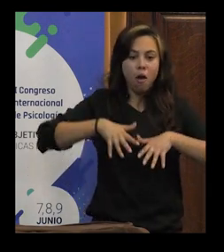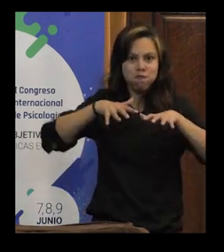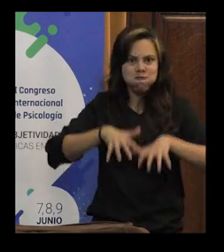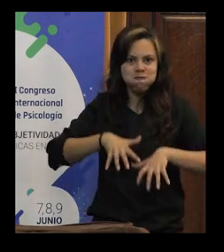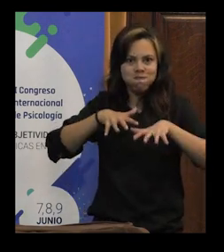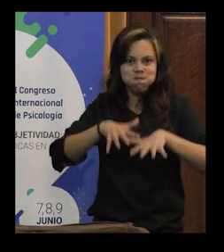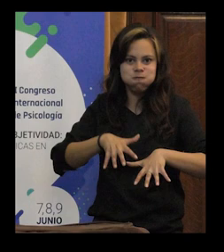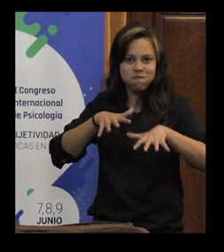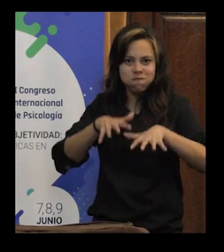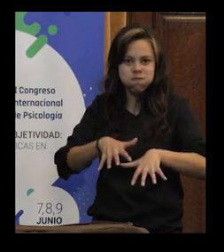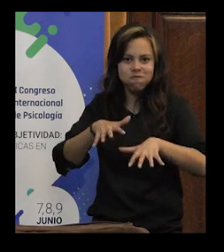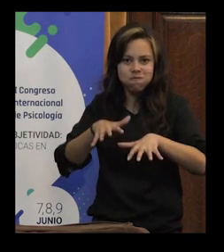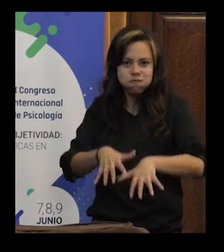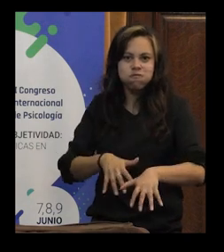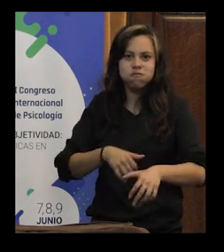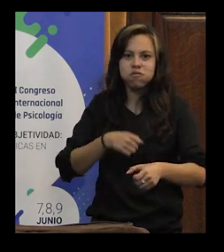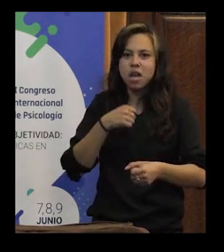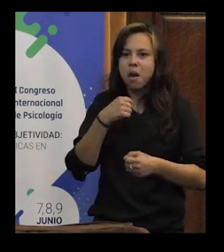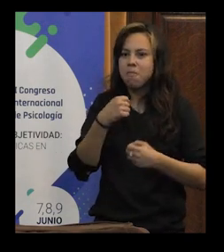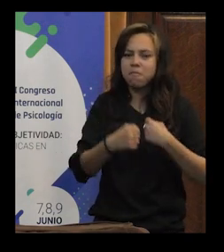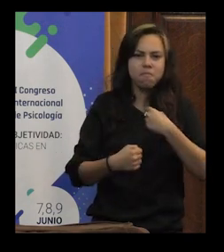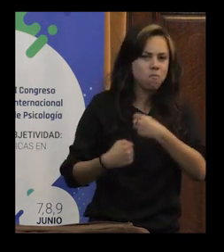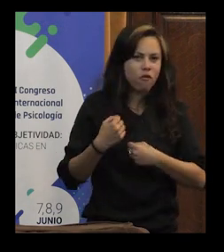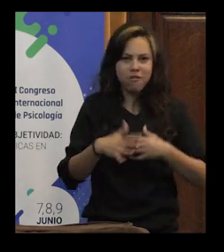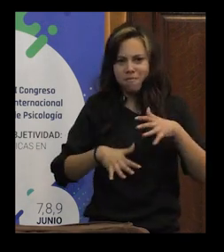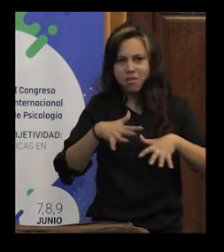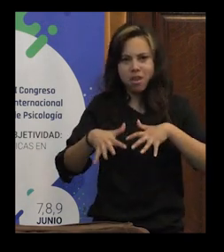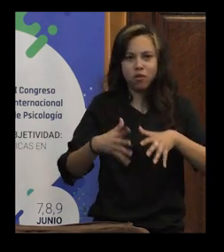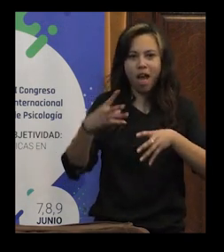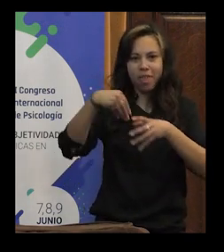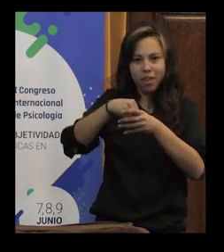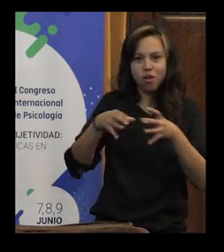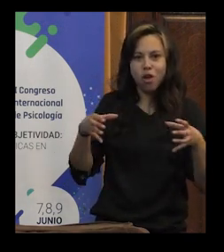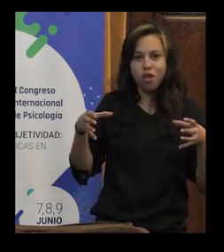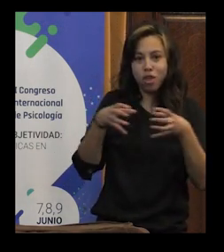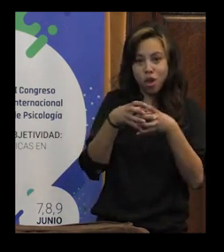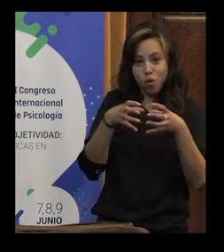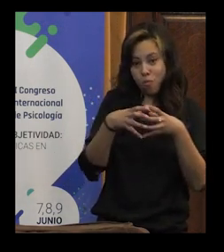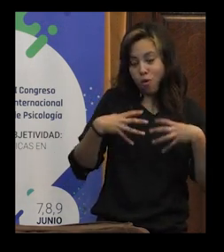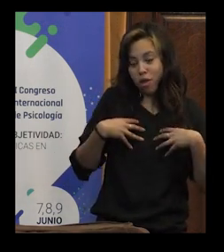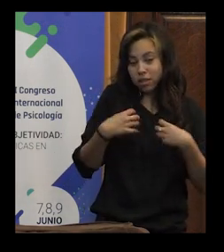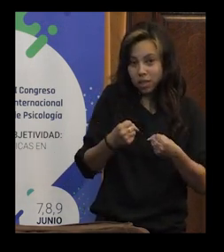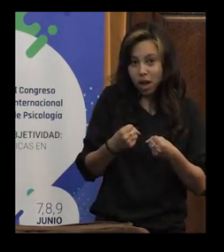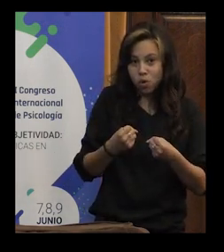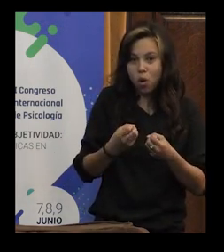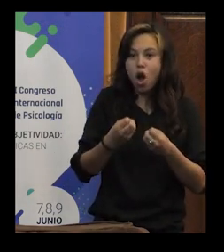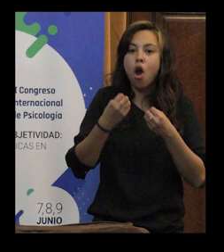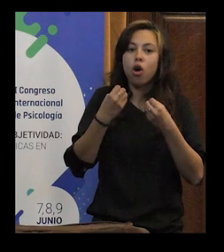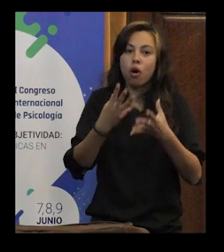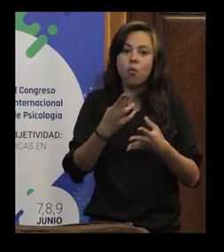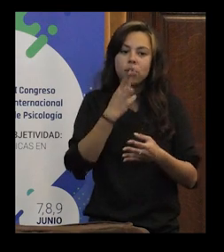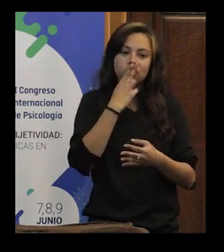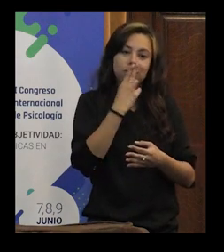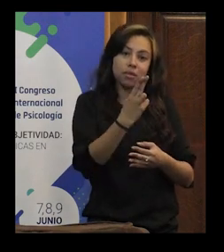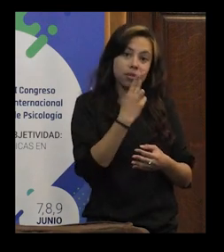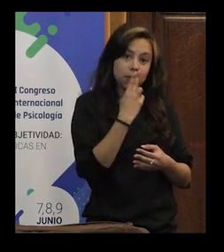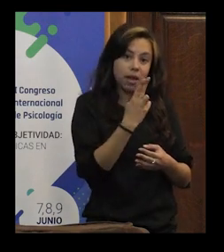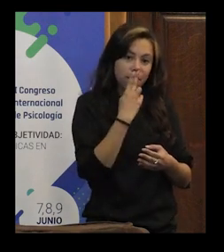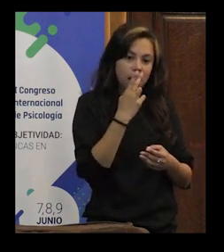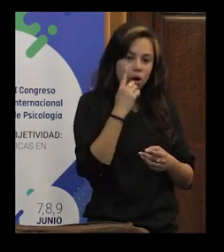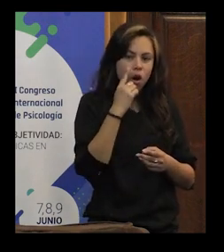em torno da relação entre tabaquismo e problemas de saúde, elaboraram um